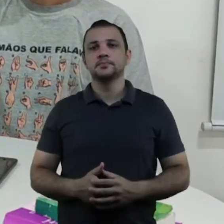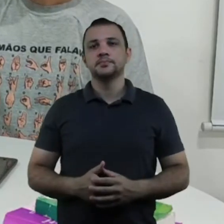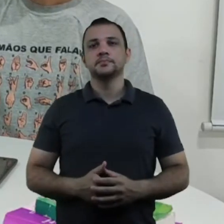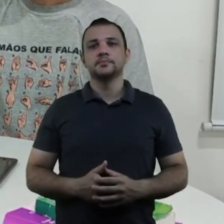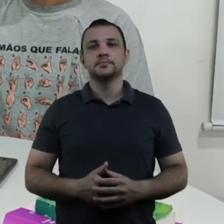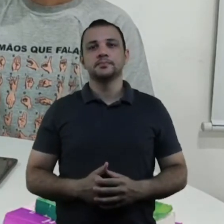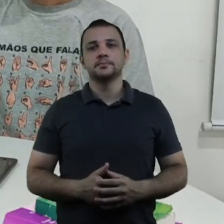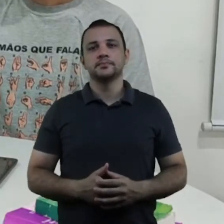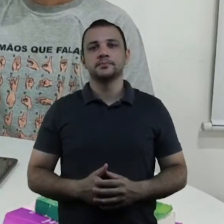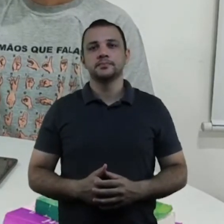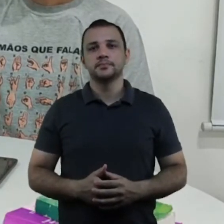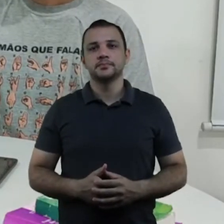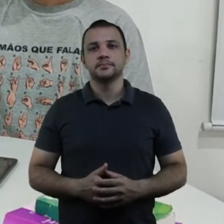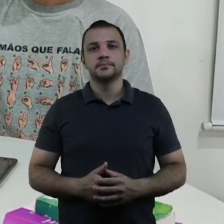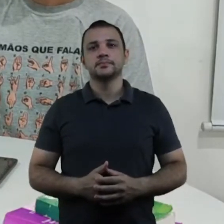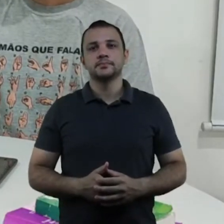Editar.